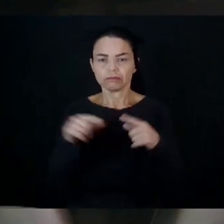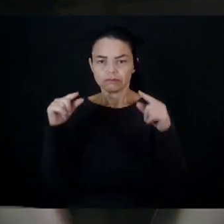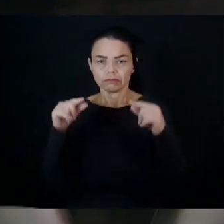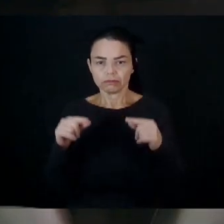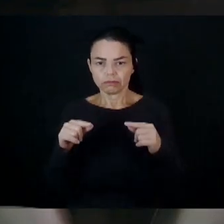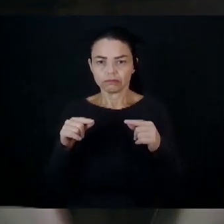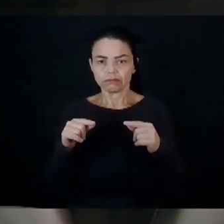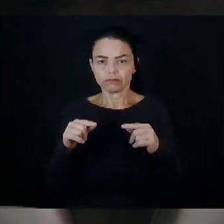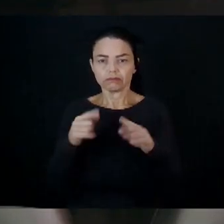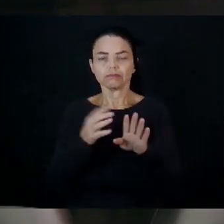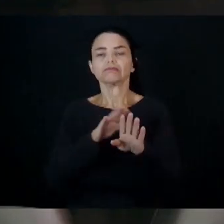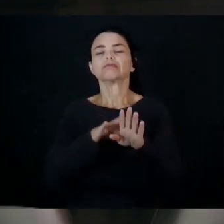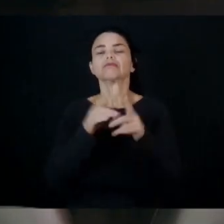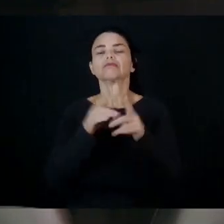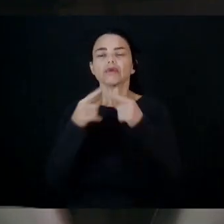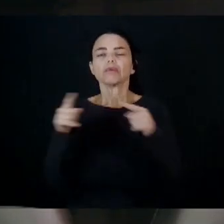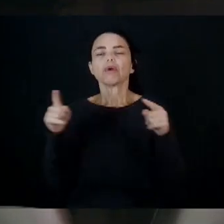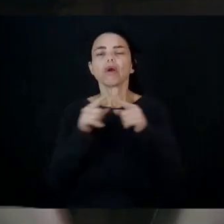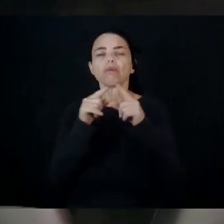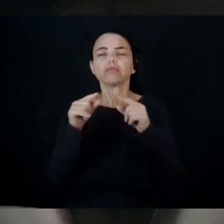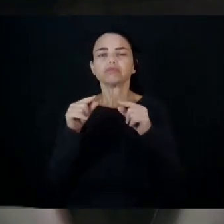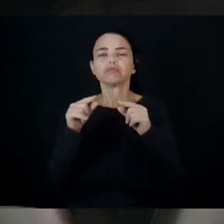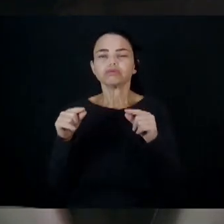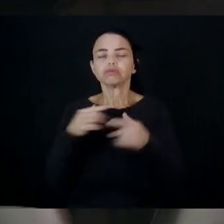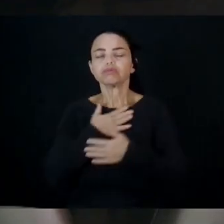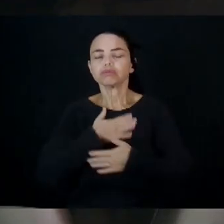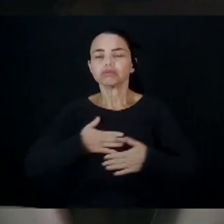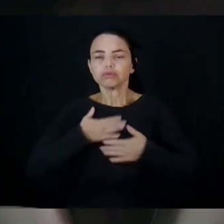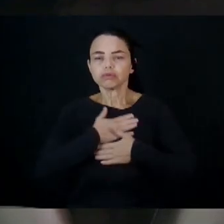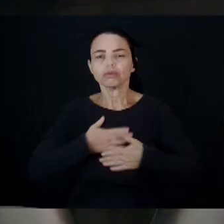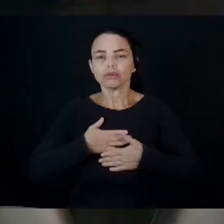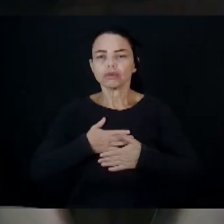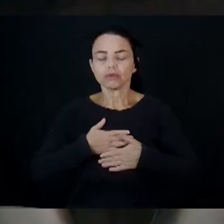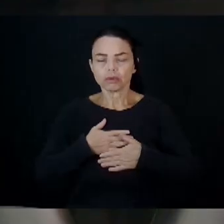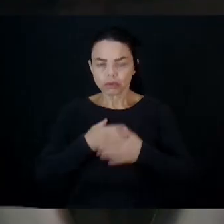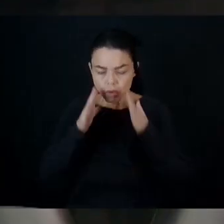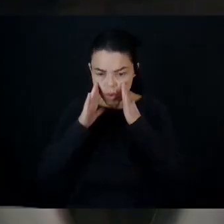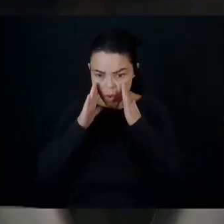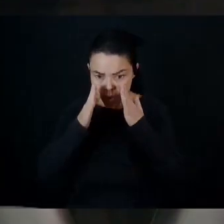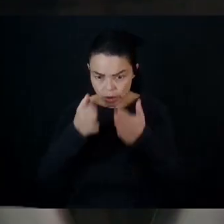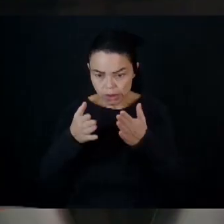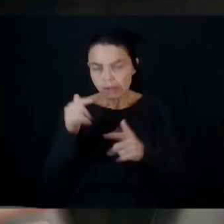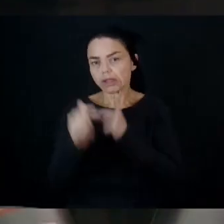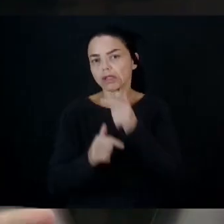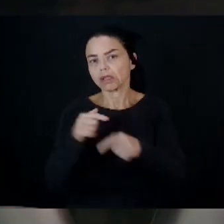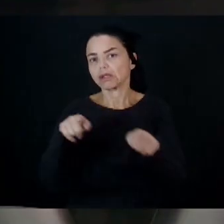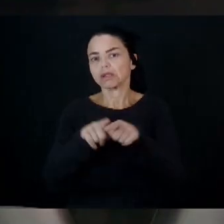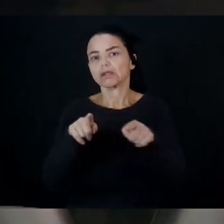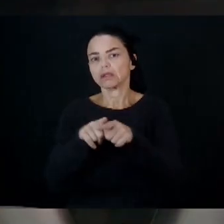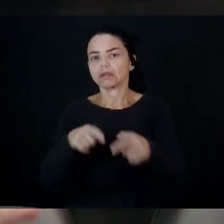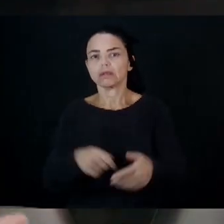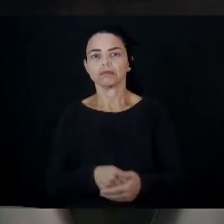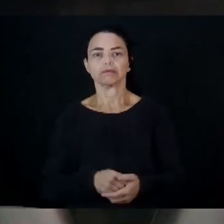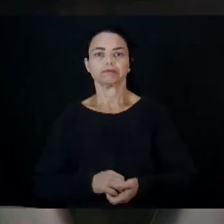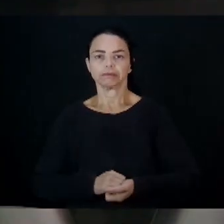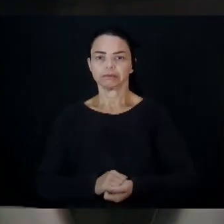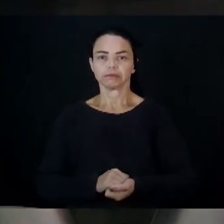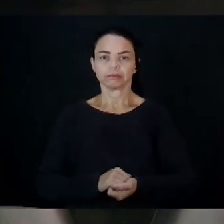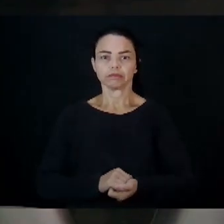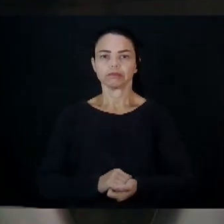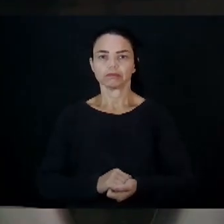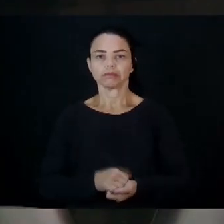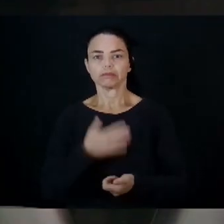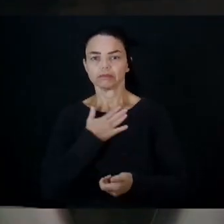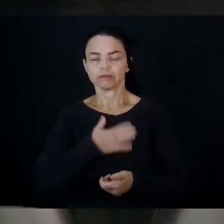que você gosta, você se mantém naquela atividade também ali por um pouquinho de mais tempo.